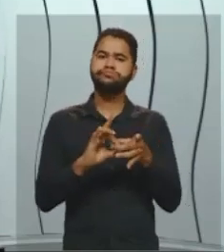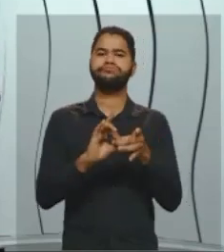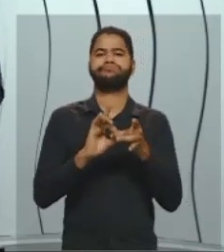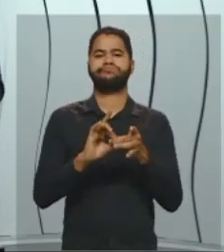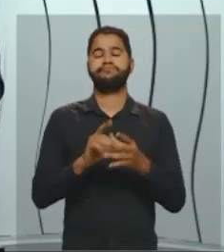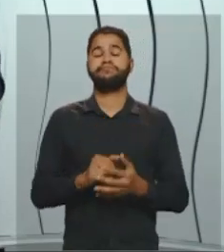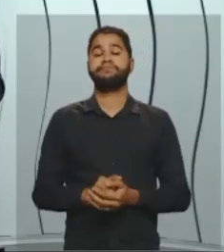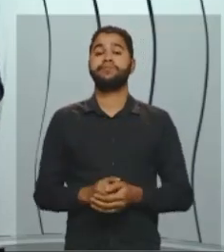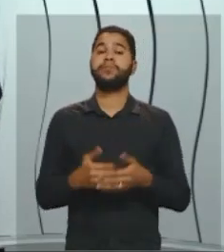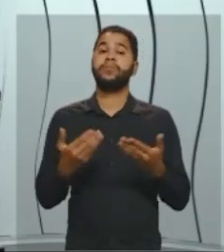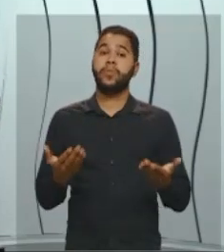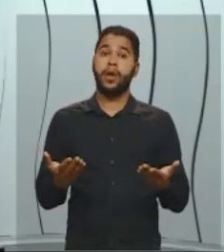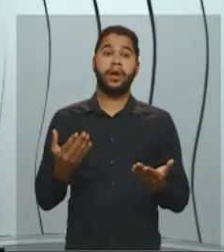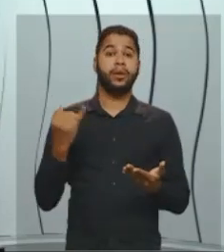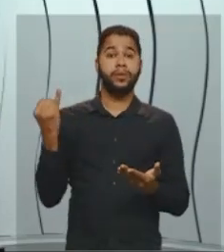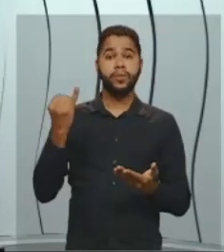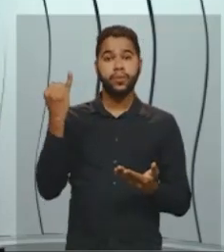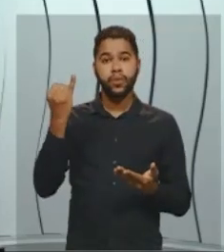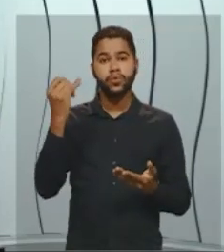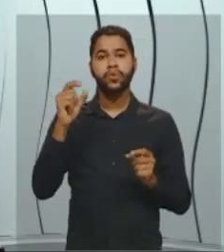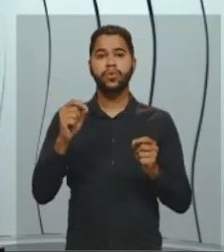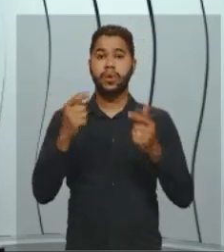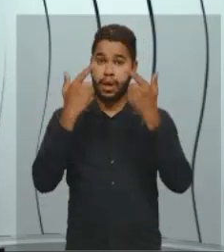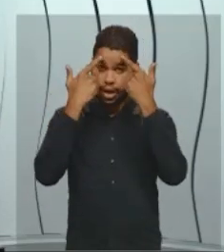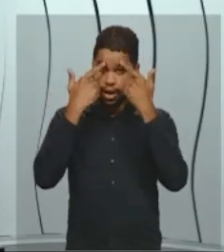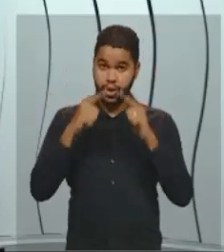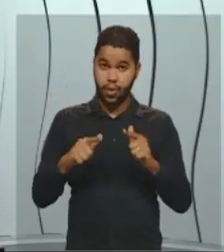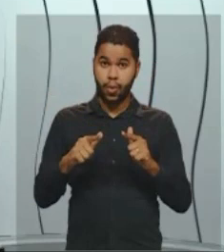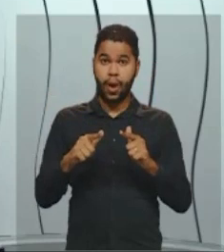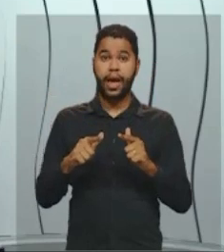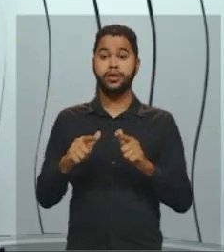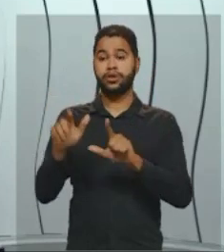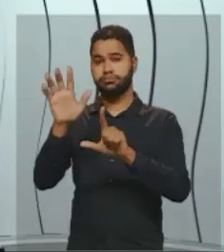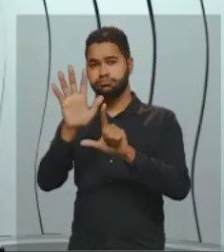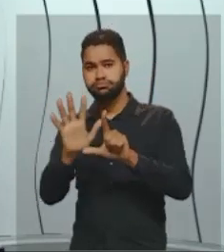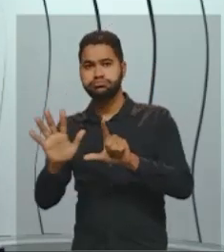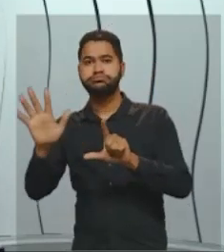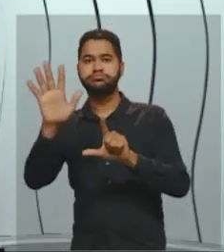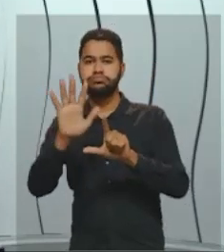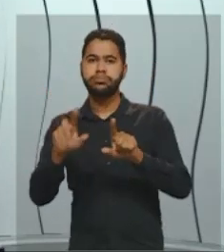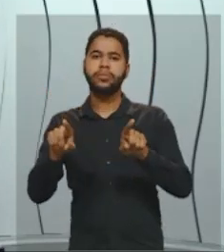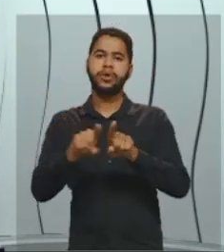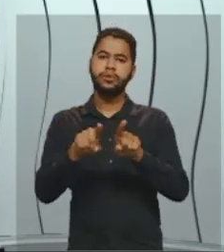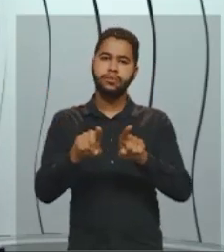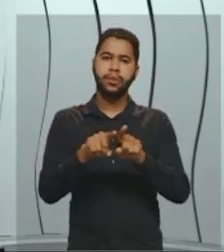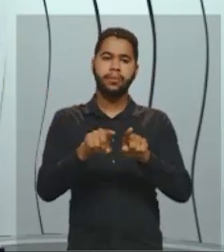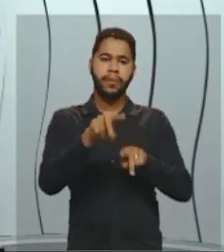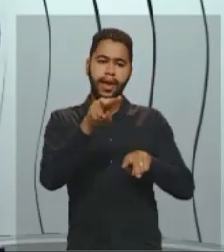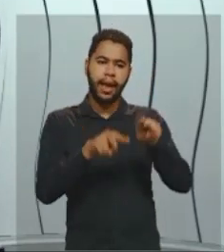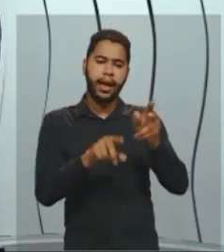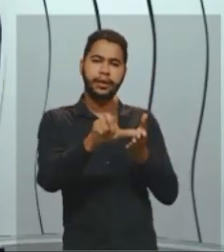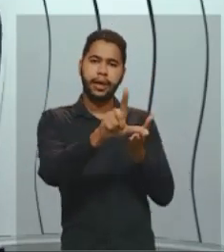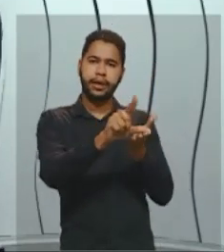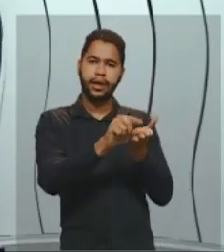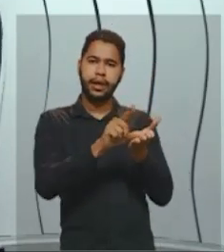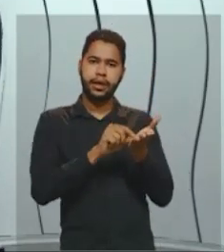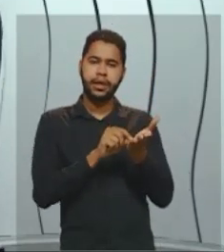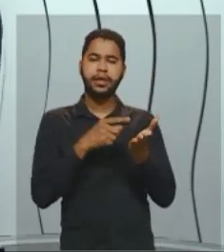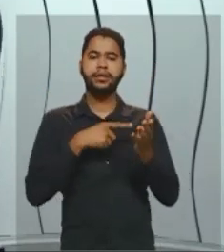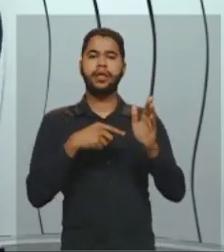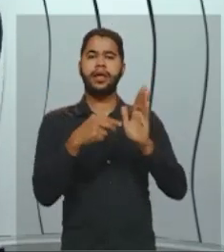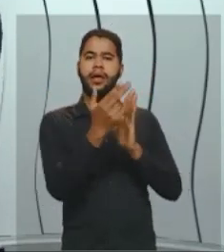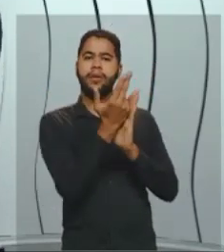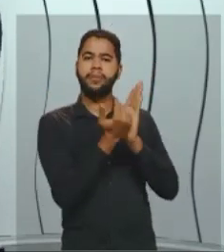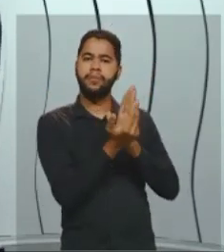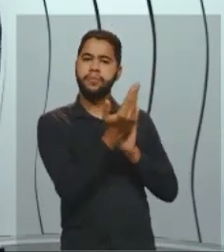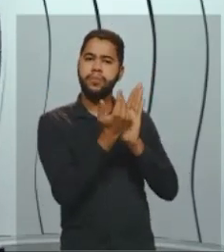fazer? Vai falar a importância da linguagem não verbal, análise de artigos sobre uma tela do pintor Claude Monet,